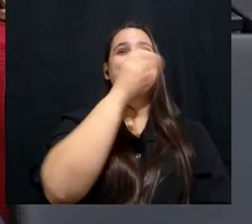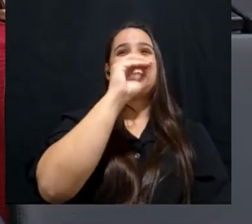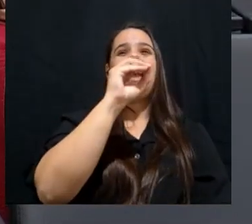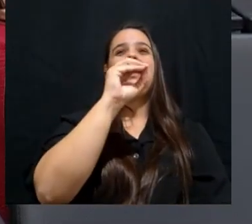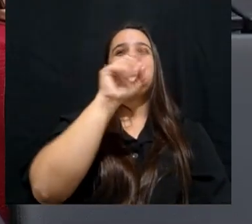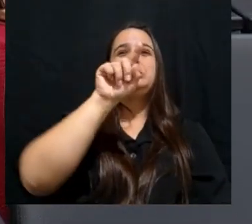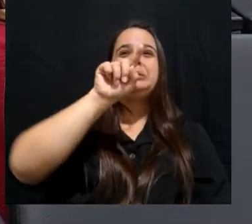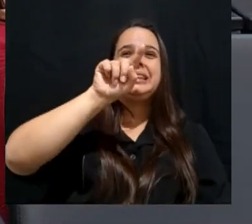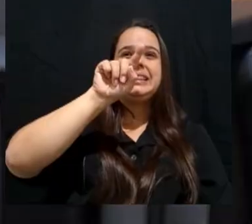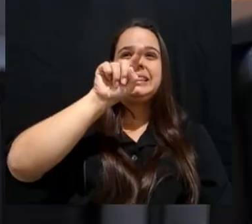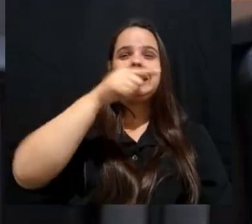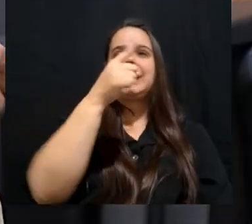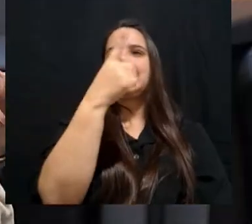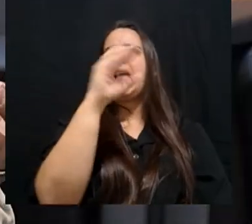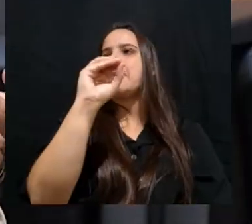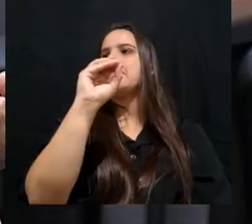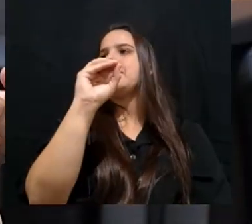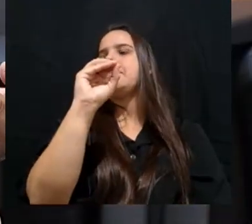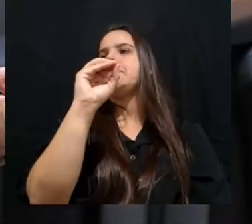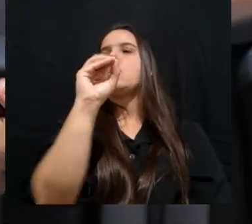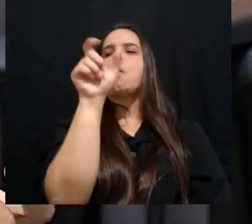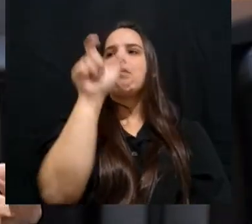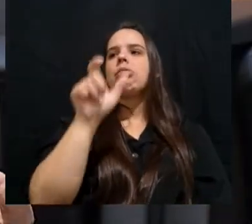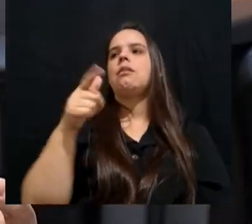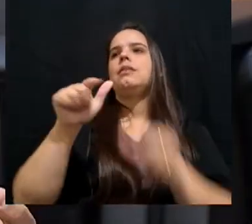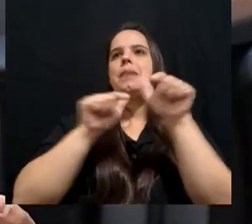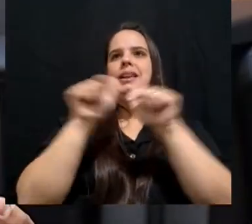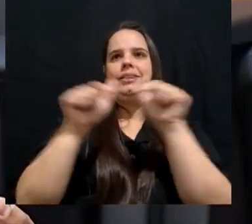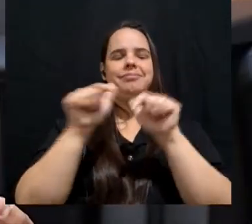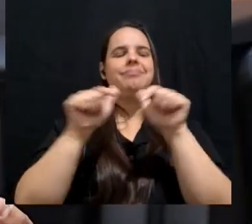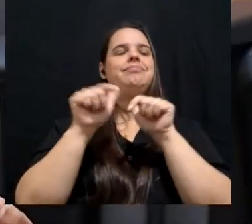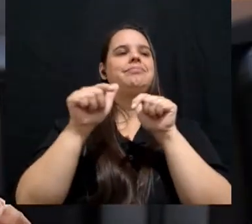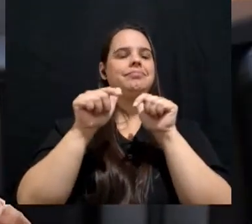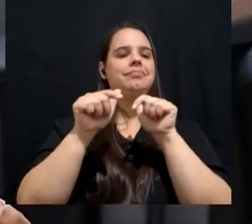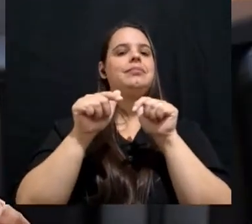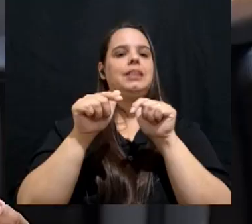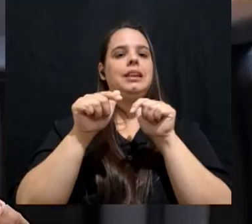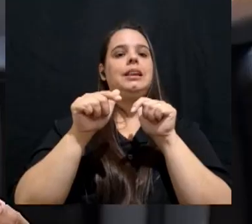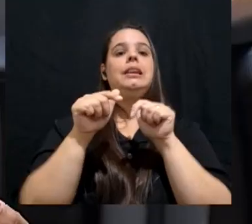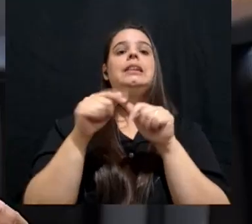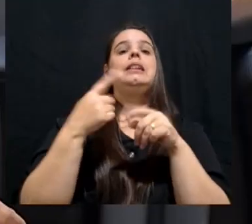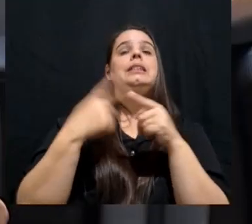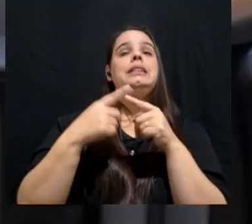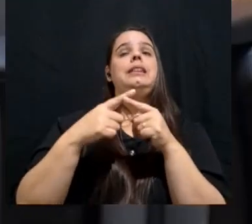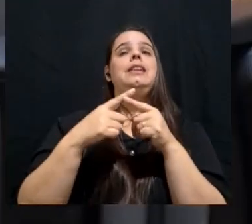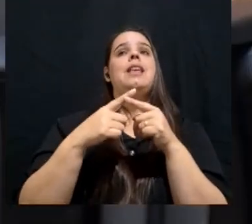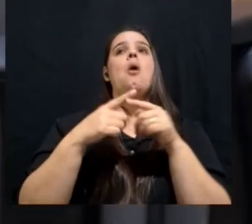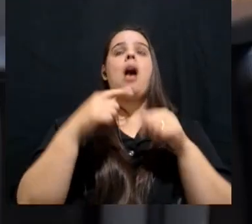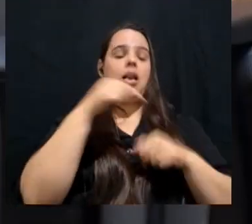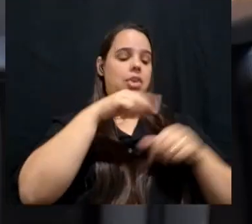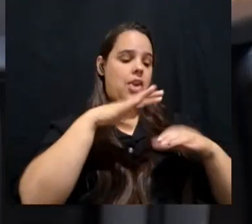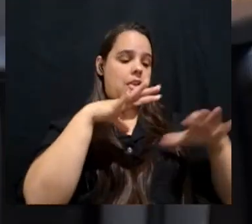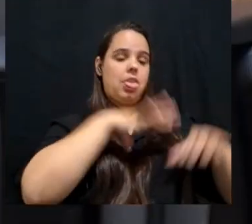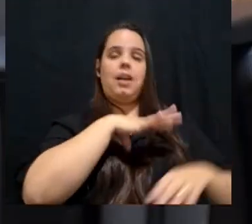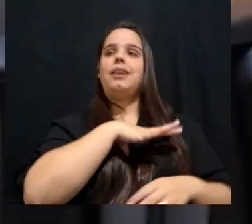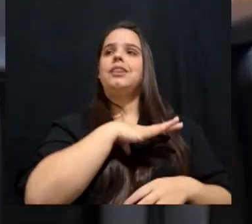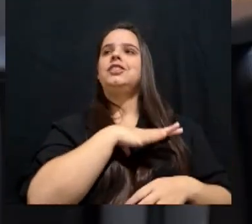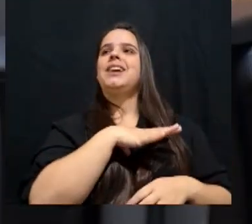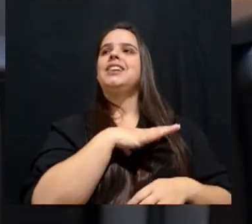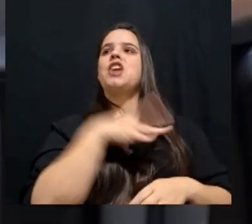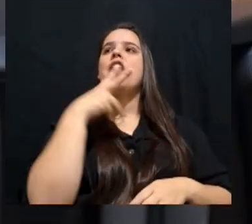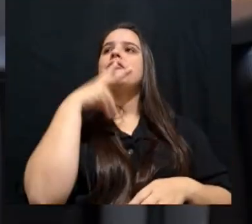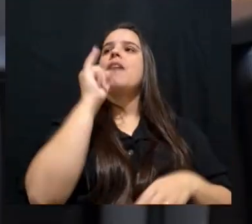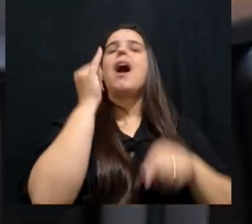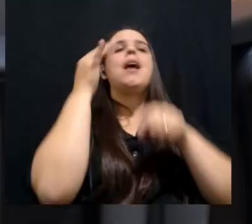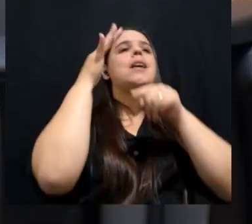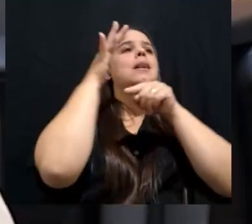500 mil. Ou seja, uma demanda que nasceu aqui na nossa cidade e ela vai abençoar e ajudar mais de